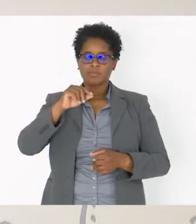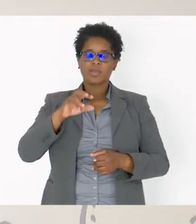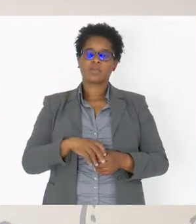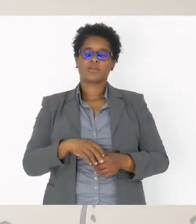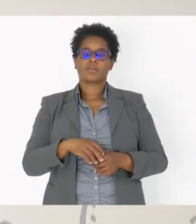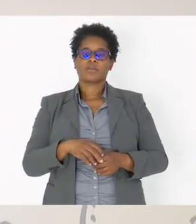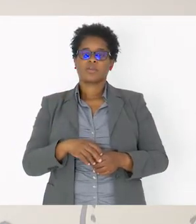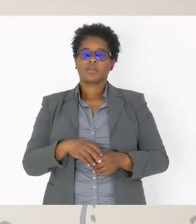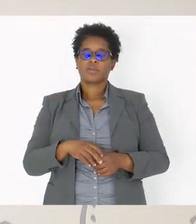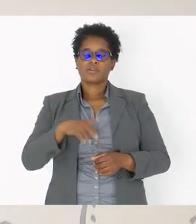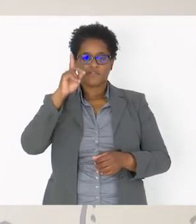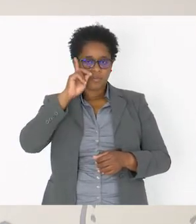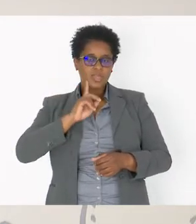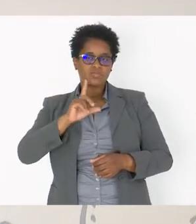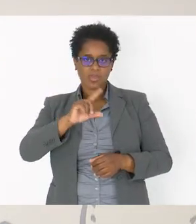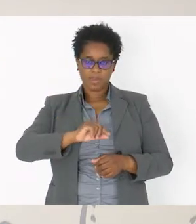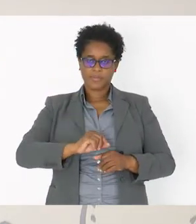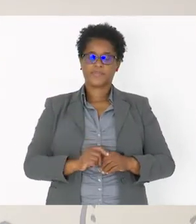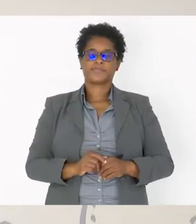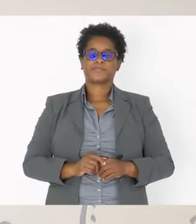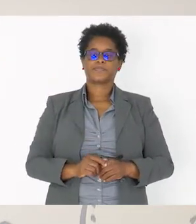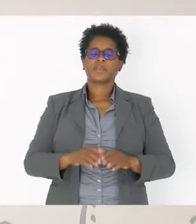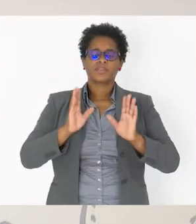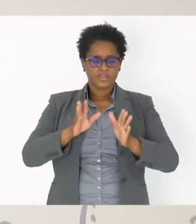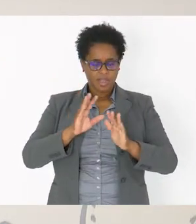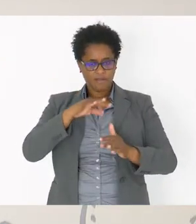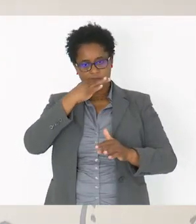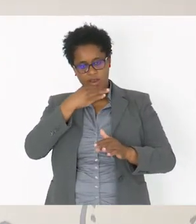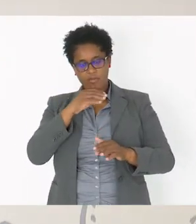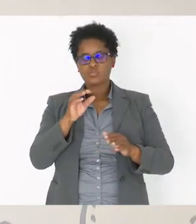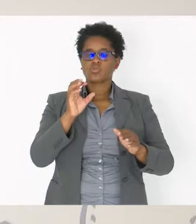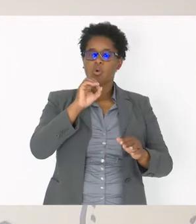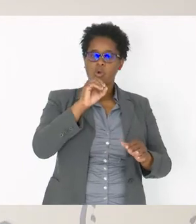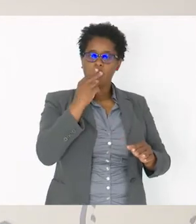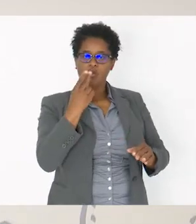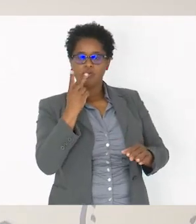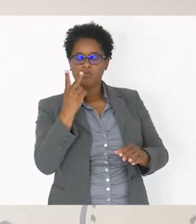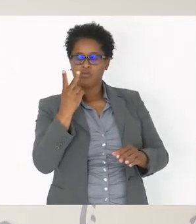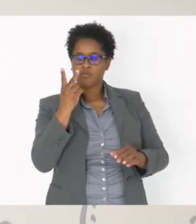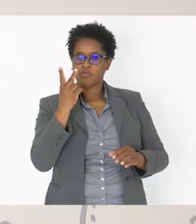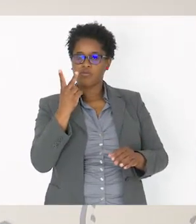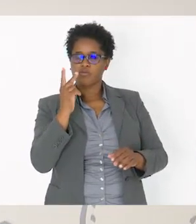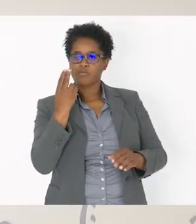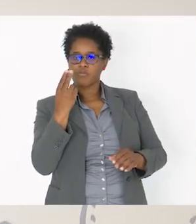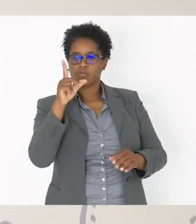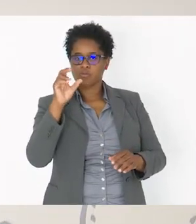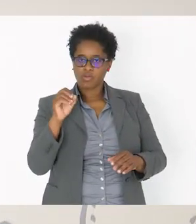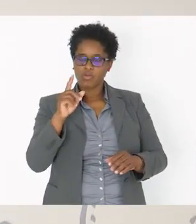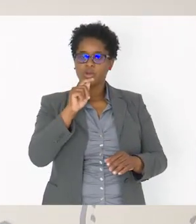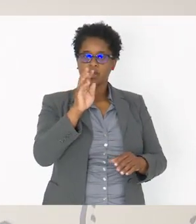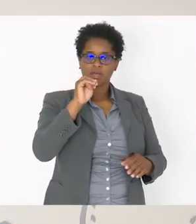e femininos. Já falamos do óvulo, do espermatozoide, melhor